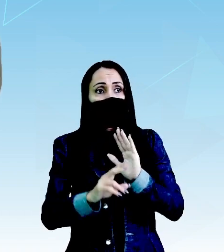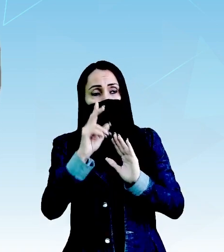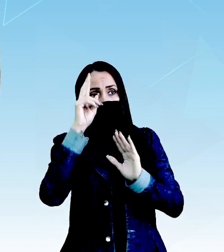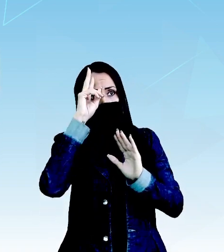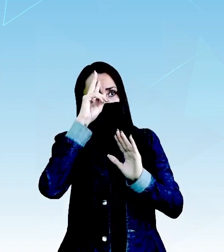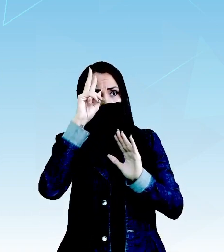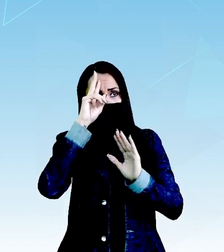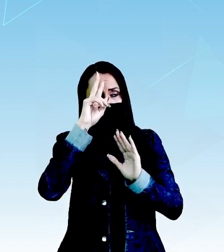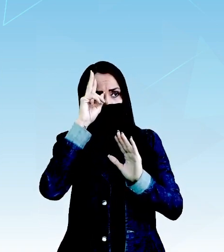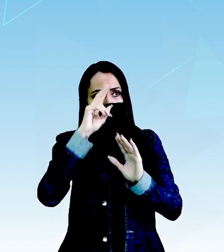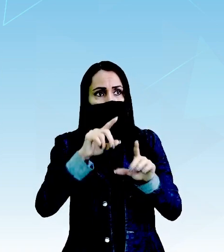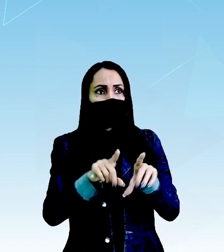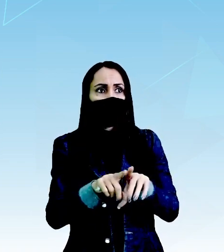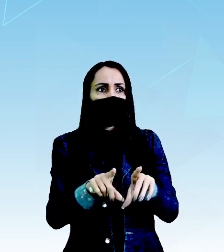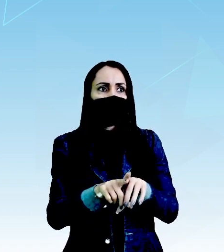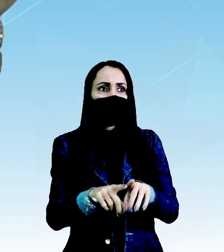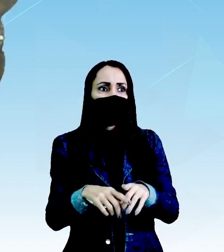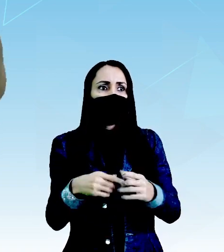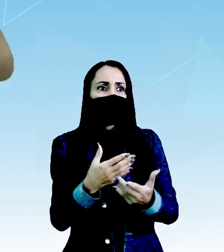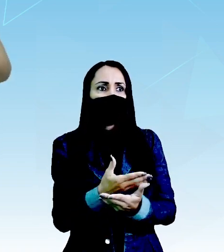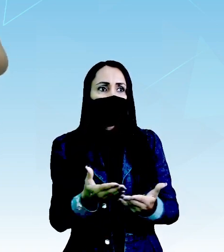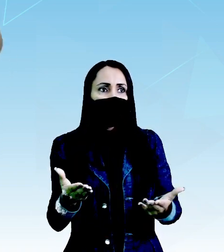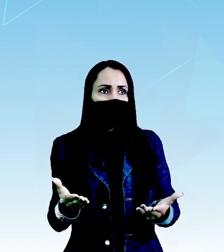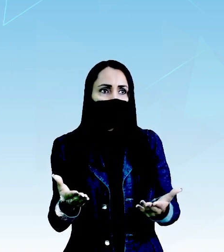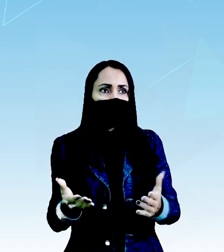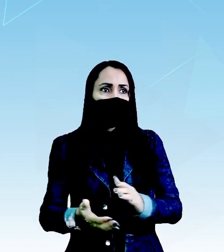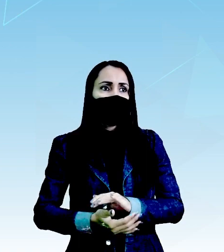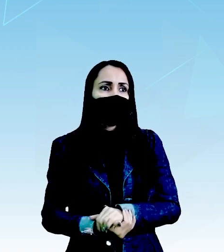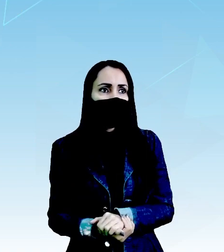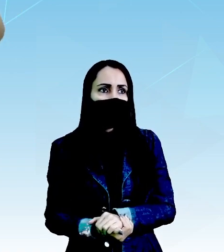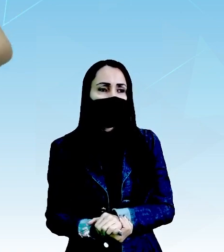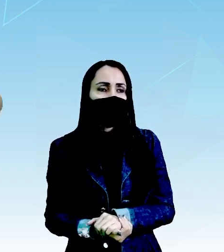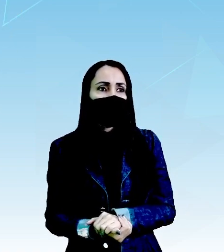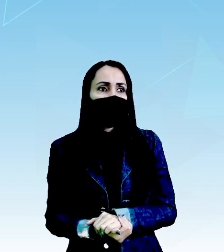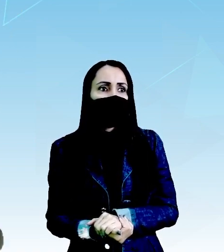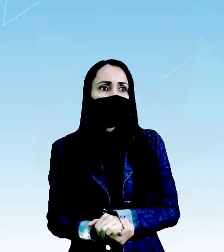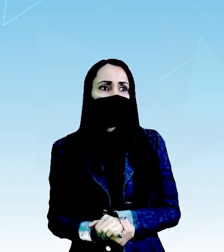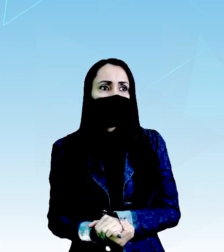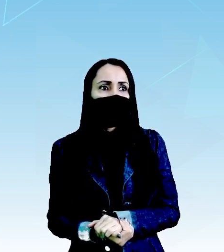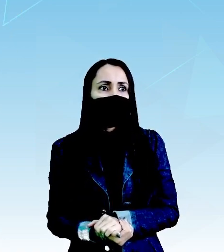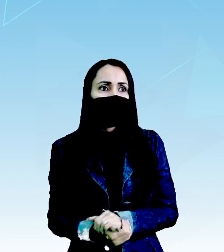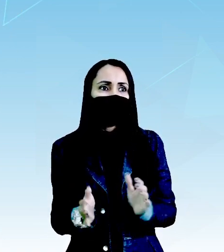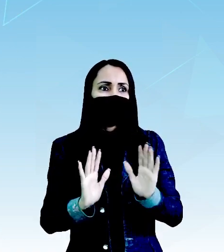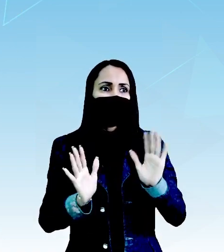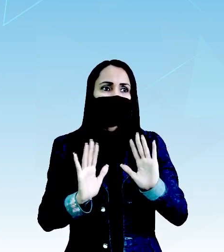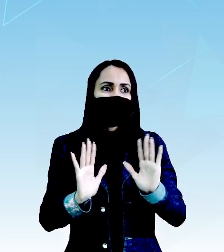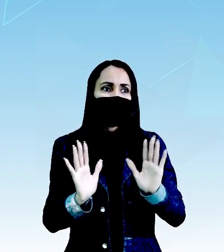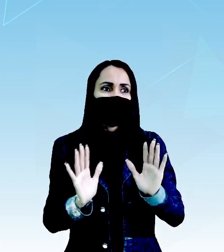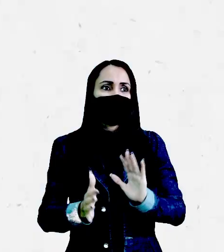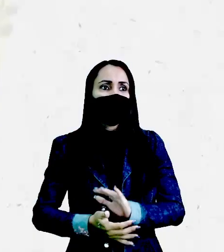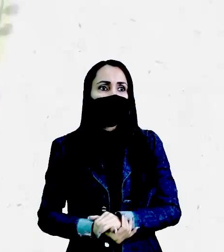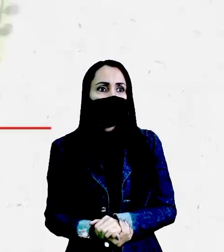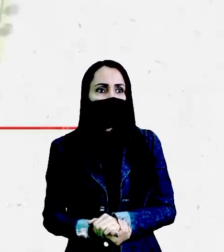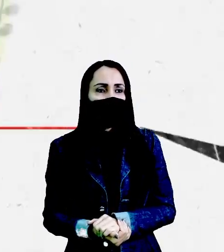lembrem-se disso. Então, riso é o quê? O humor, o melhor remédio. Tchau, gente.